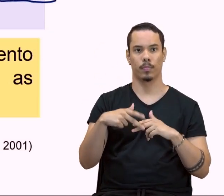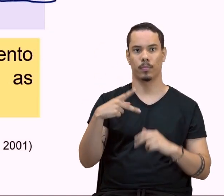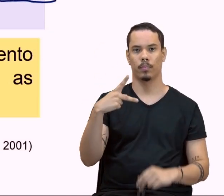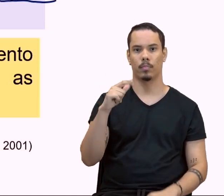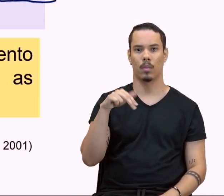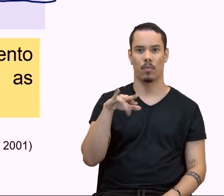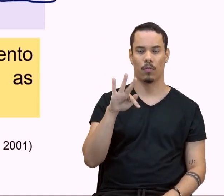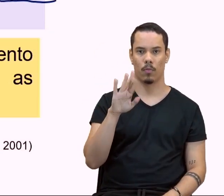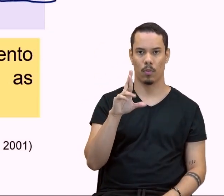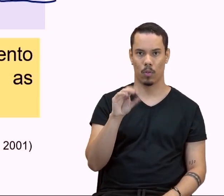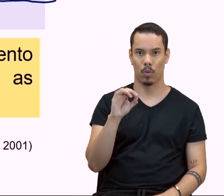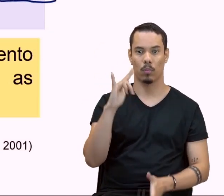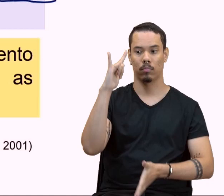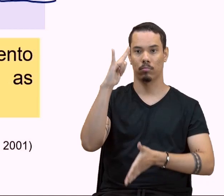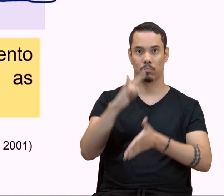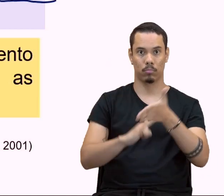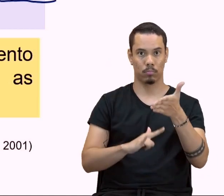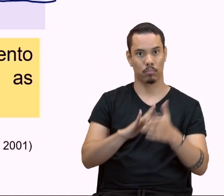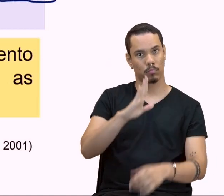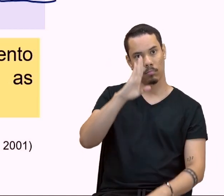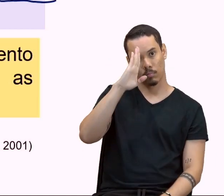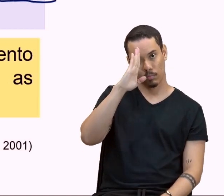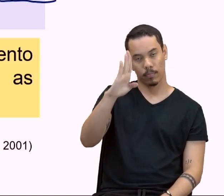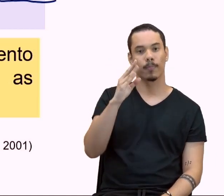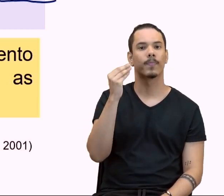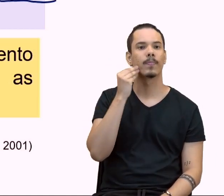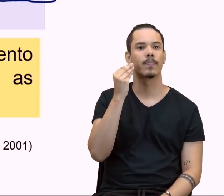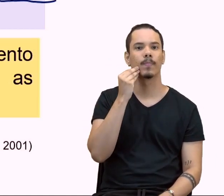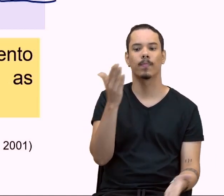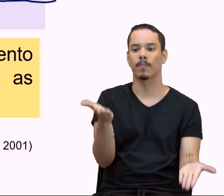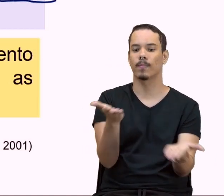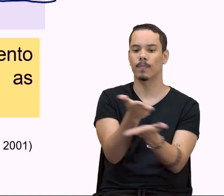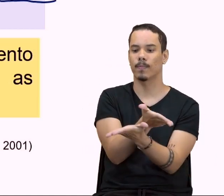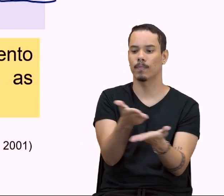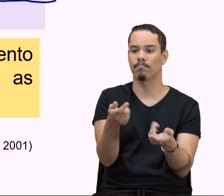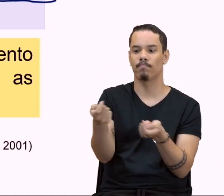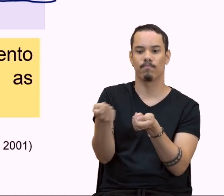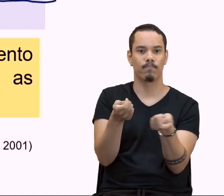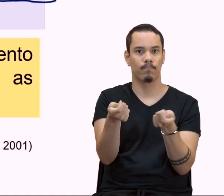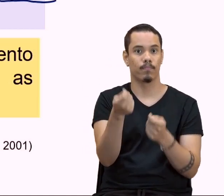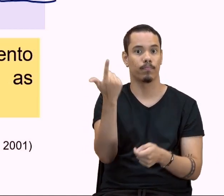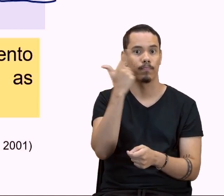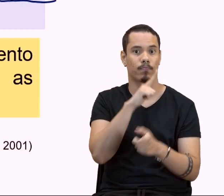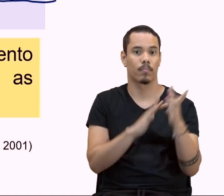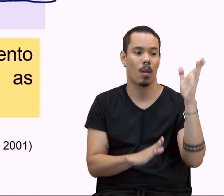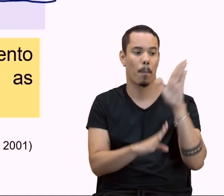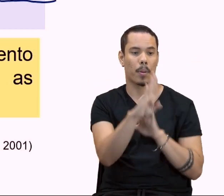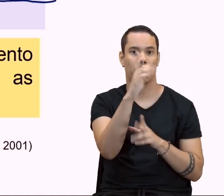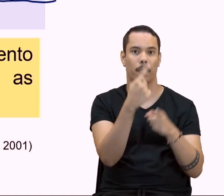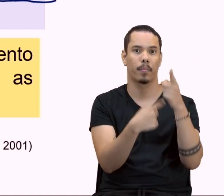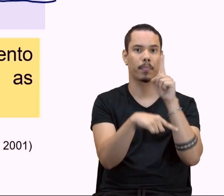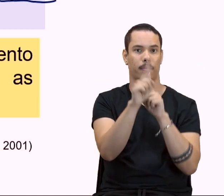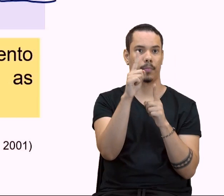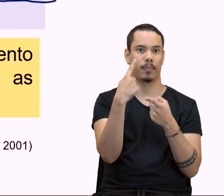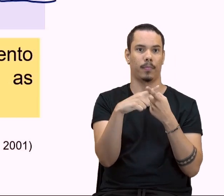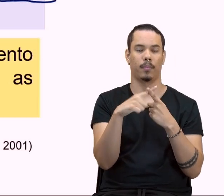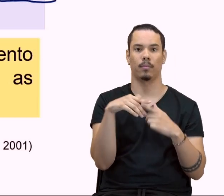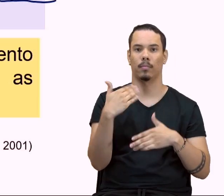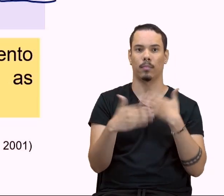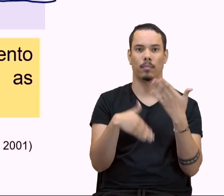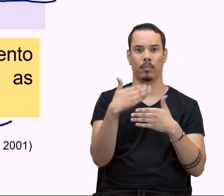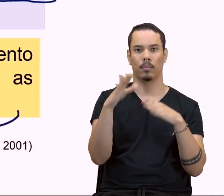seu documento principal de negociação, alavancou para as atividades de desenvolvimento